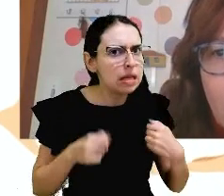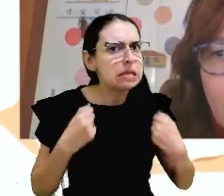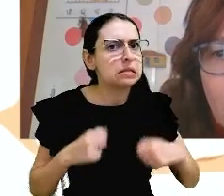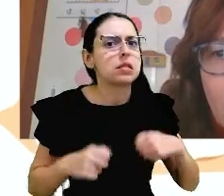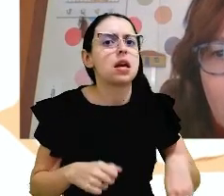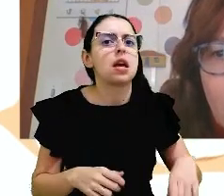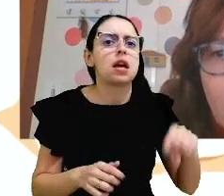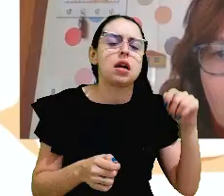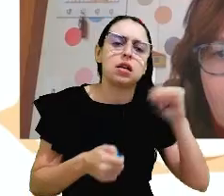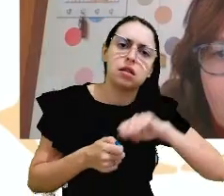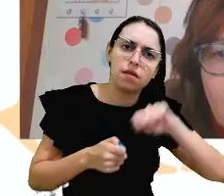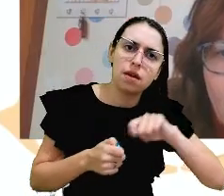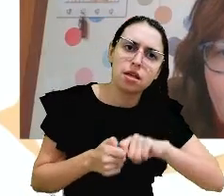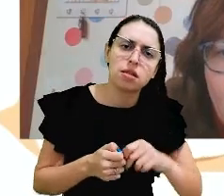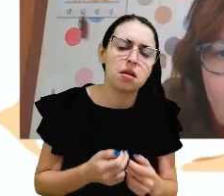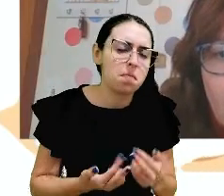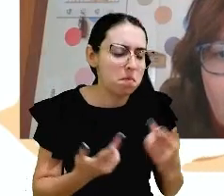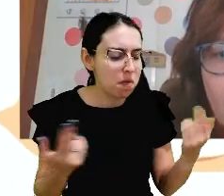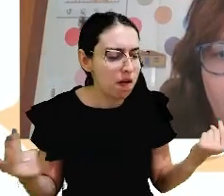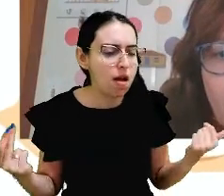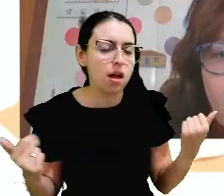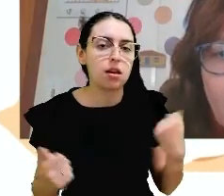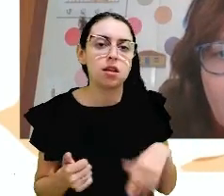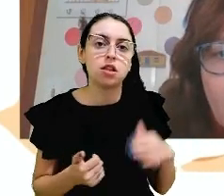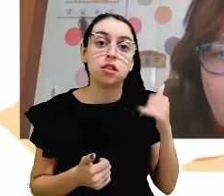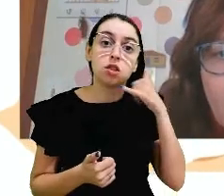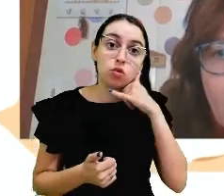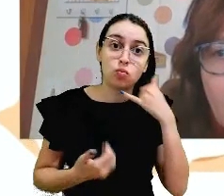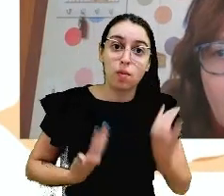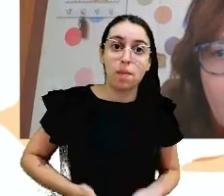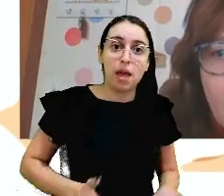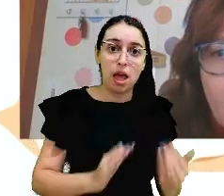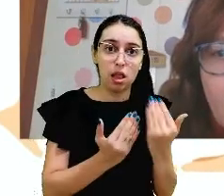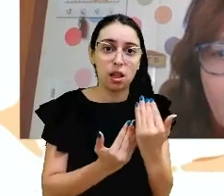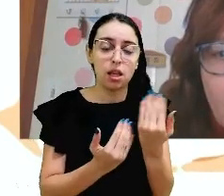que atendem no Brasil. Elas